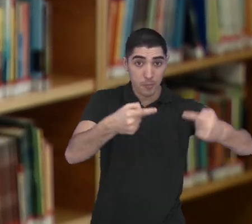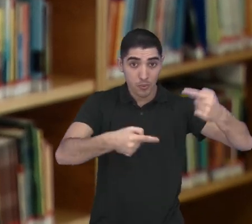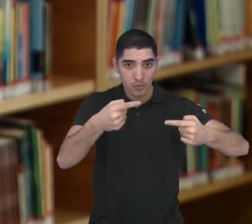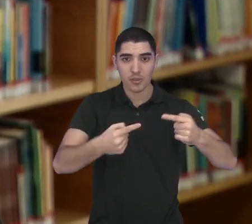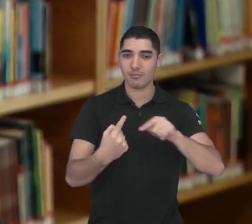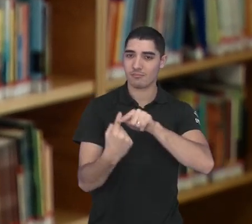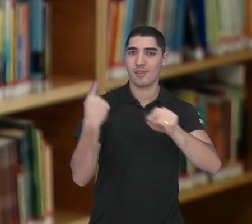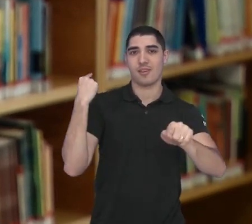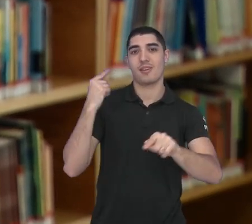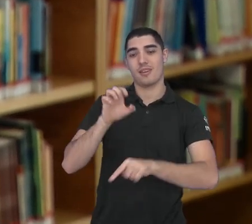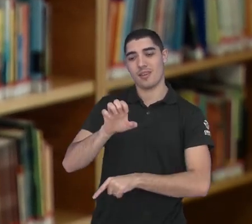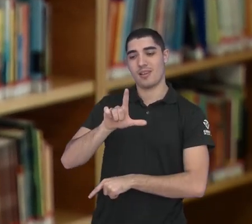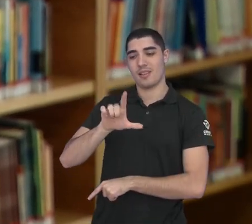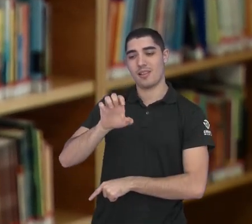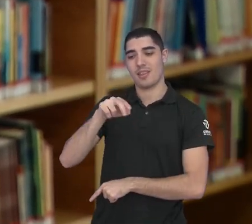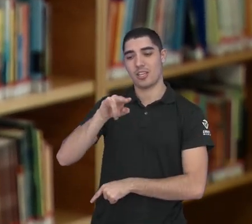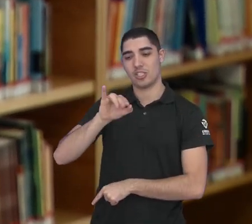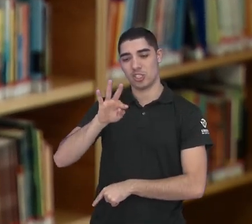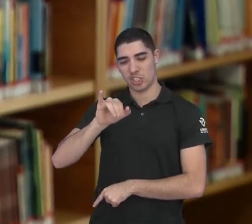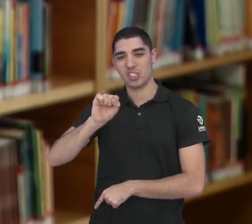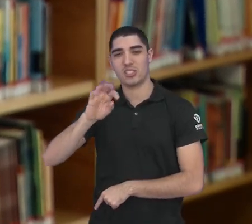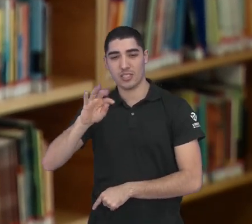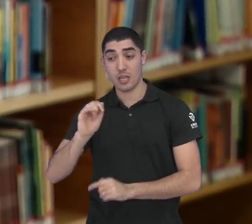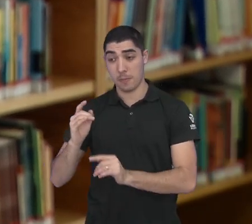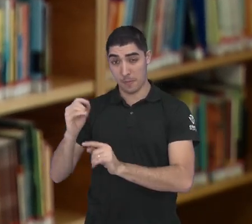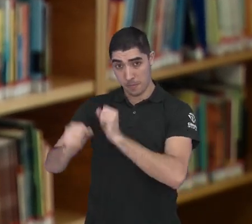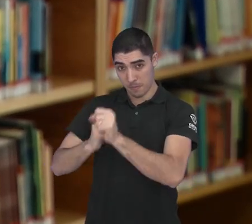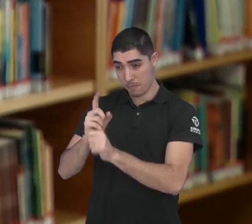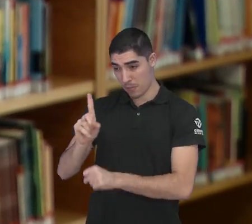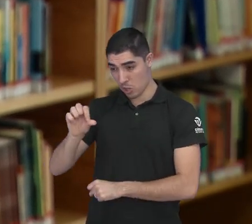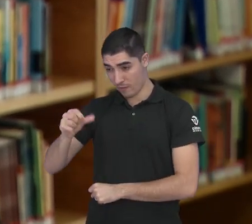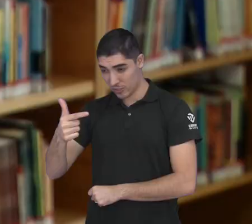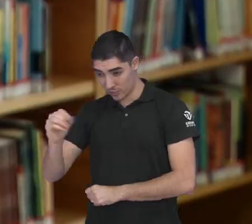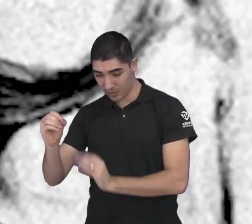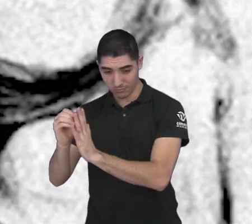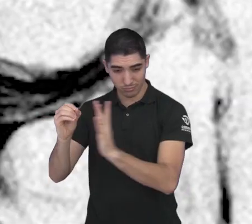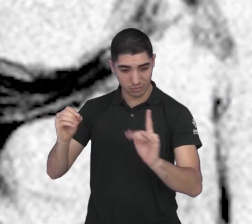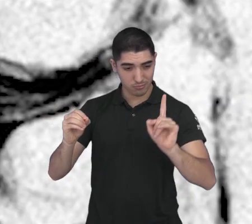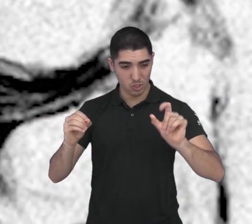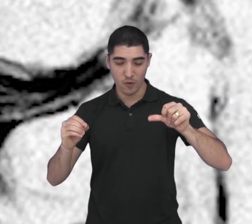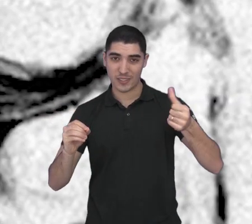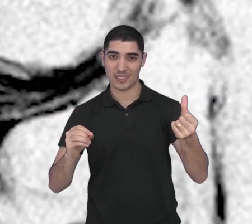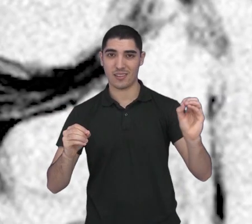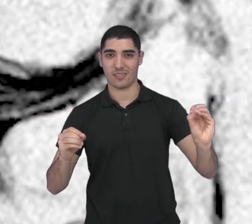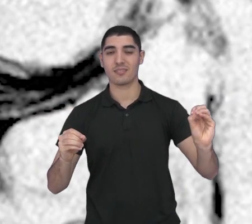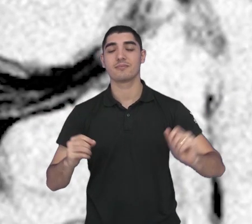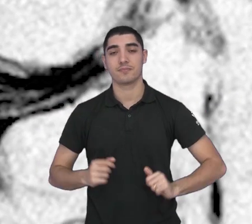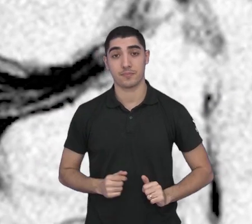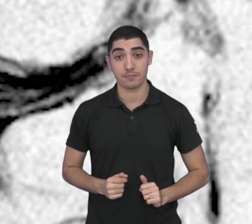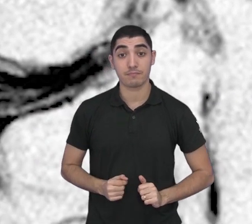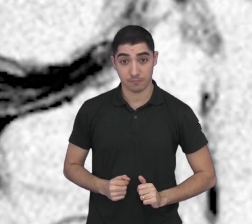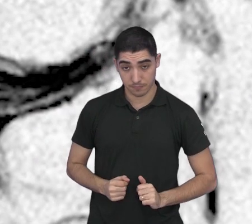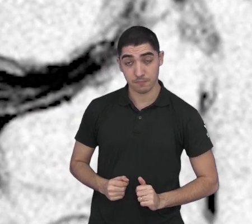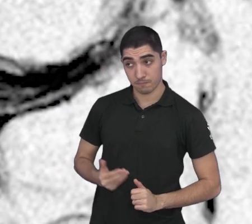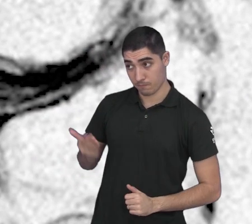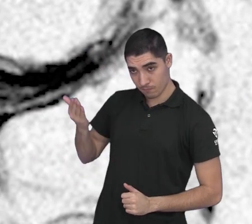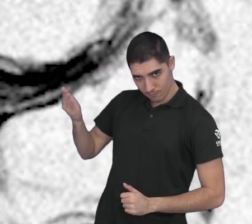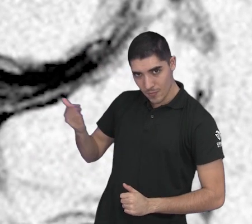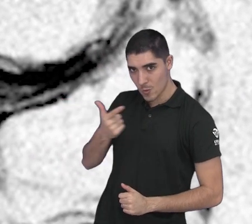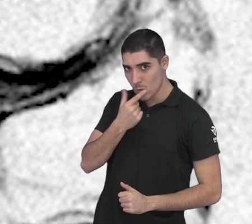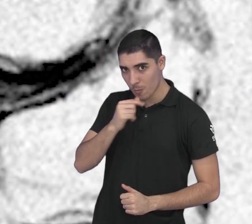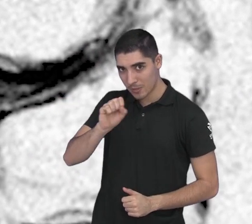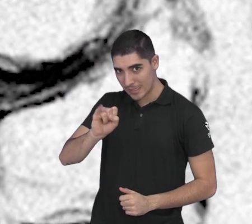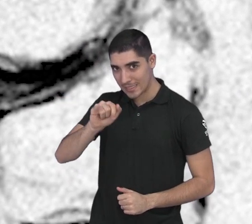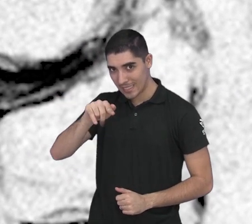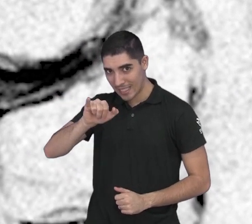movimento tenentista. Então, é bem marcante ali dos anos 20 até a década de 60. O protagonismo militar e político de Antônio